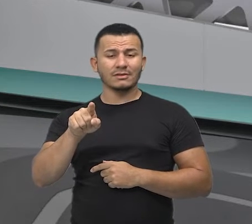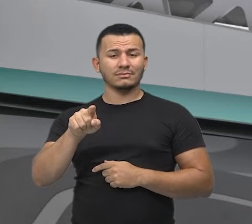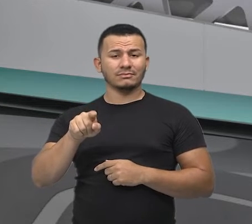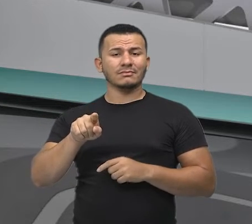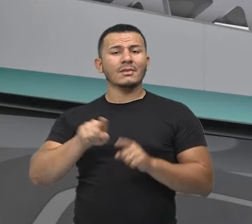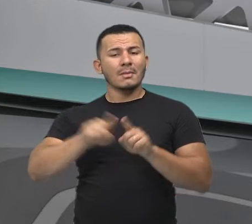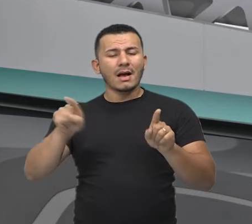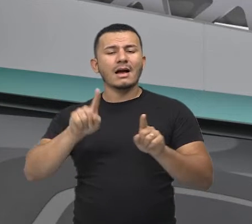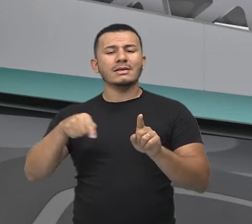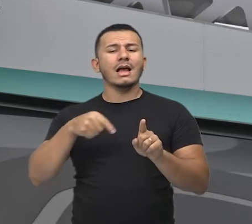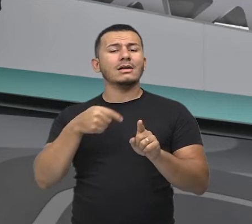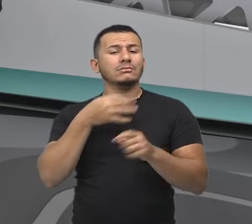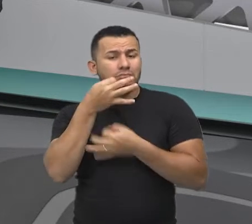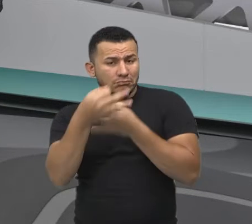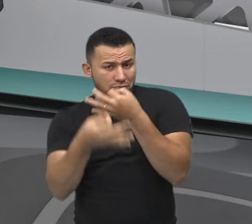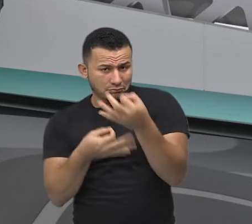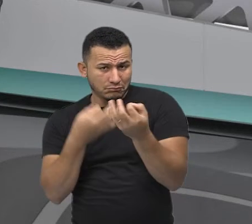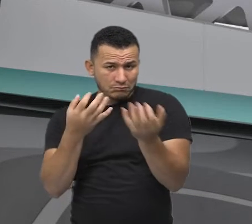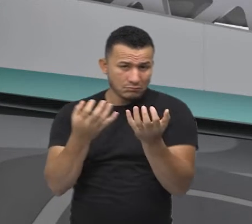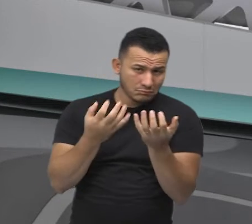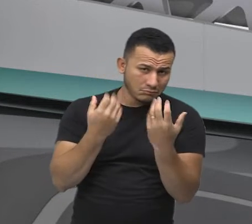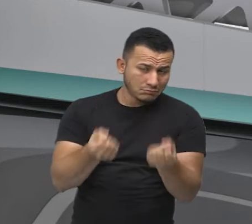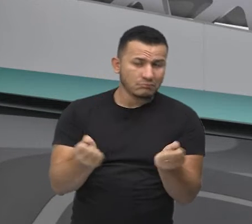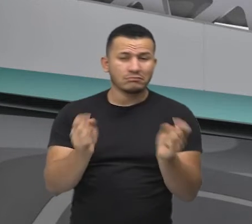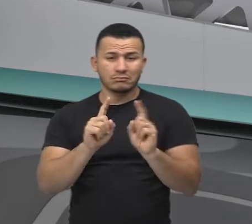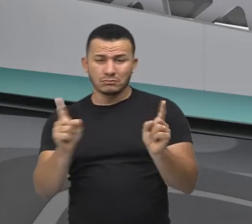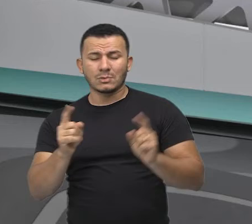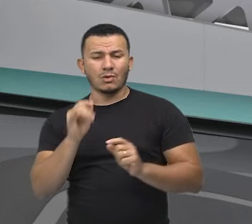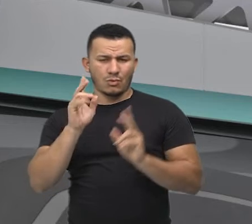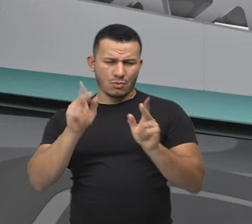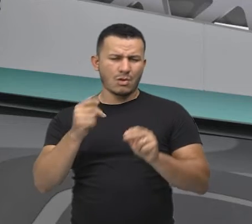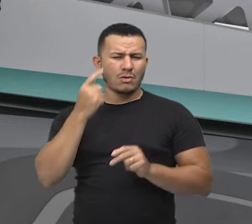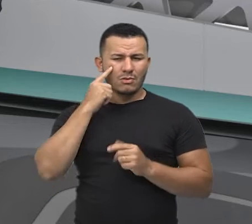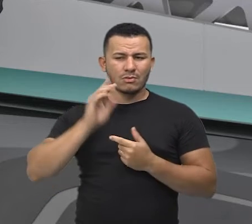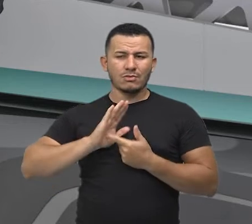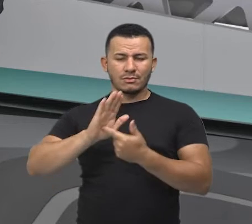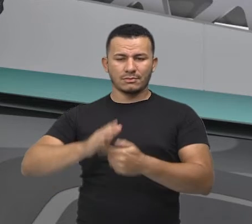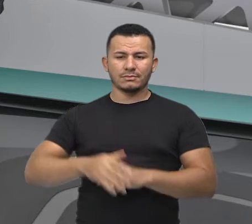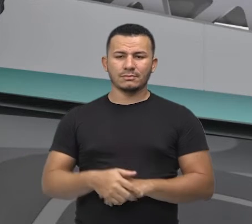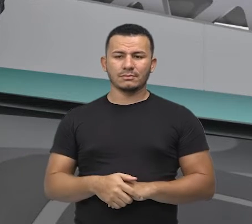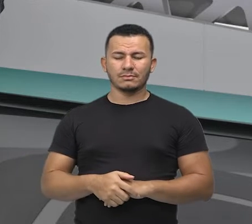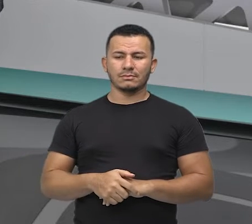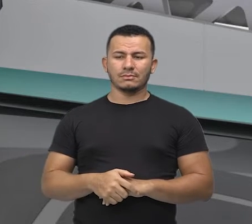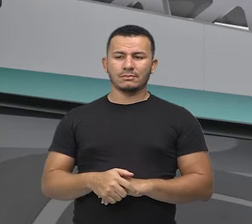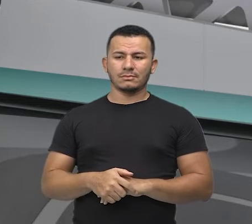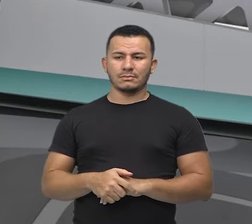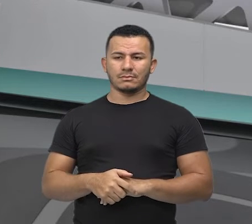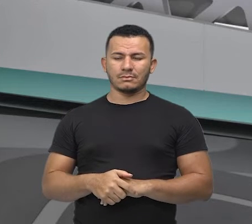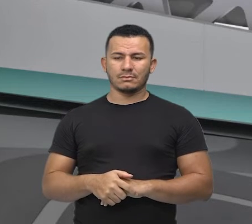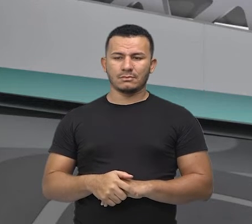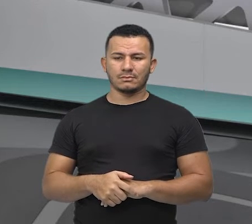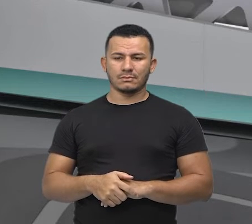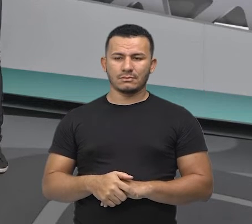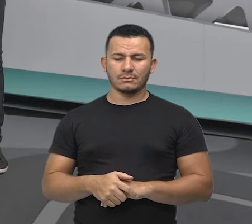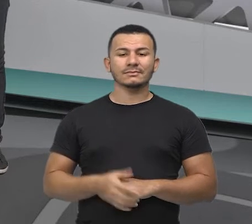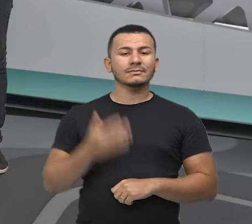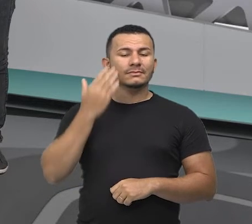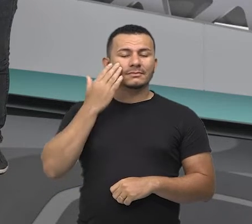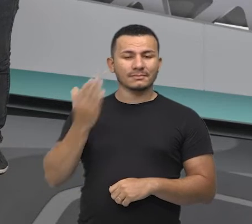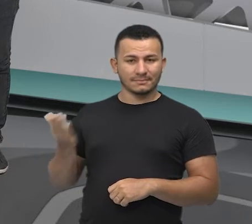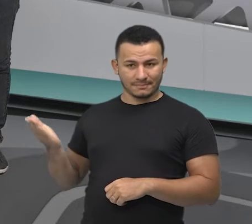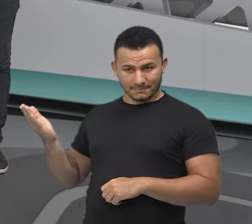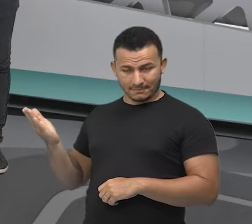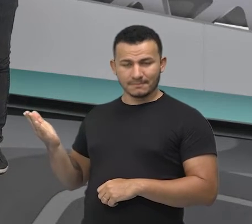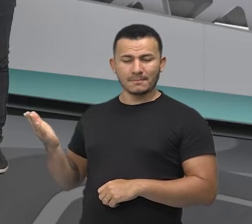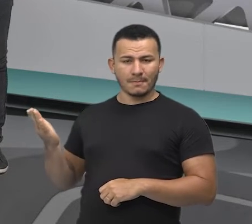interrogação indireta. Olha o exemplo aqui. Percebam neste exemplo que nós vamos colocar aqui para vocês. Próximo exemplo, colocando aqui.